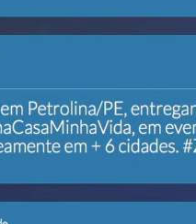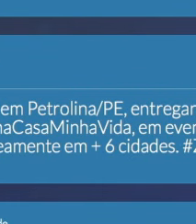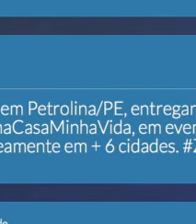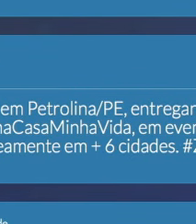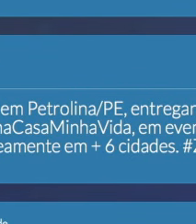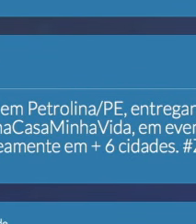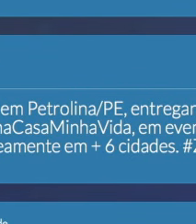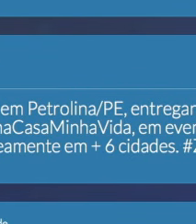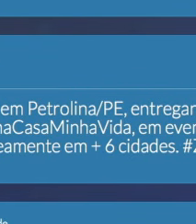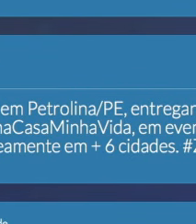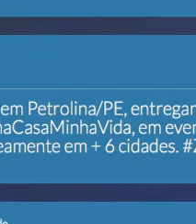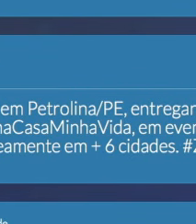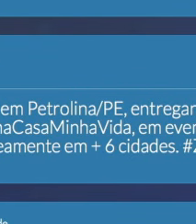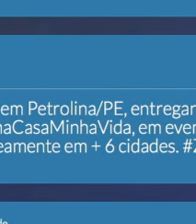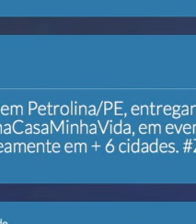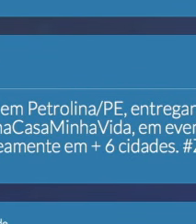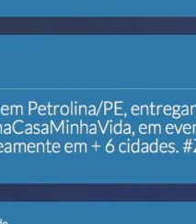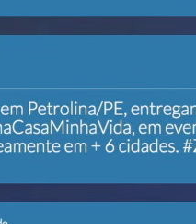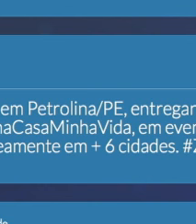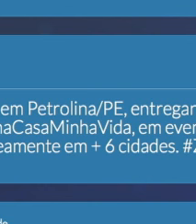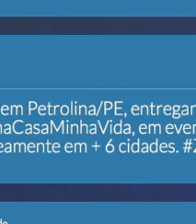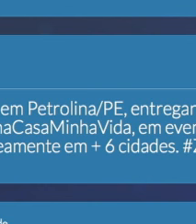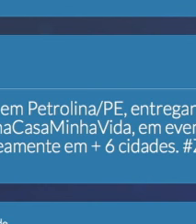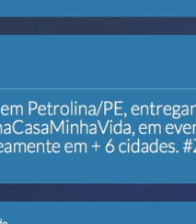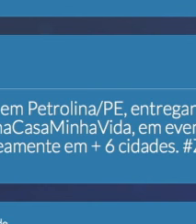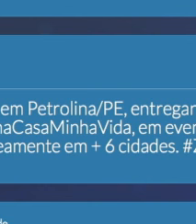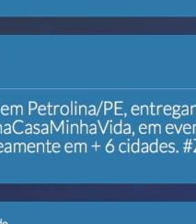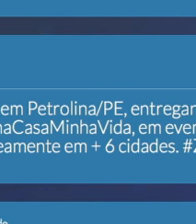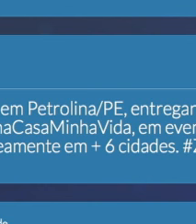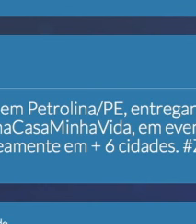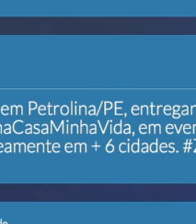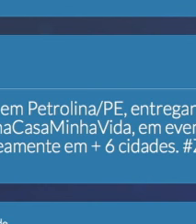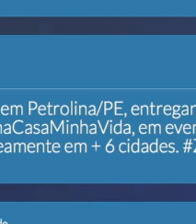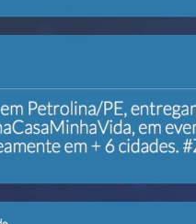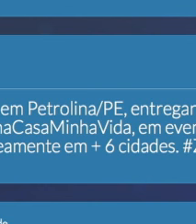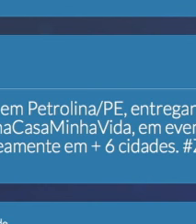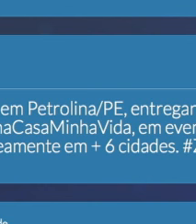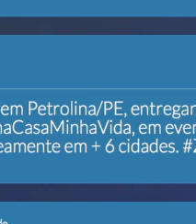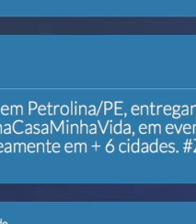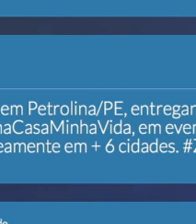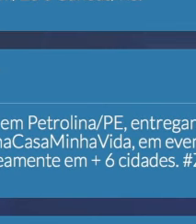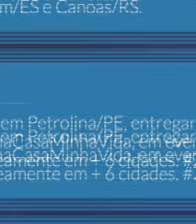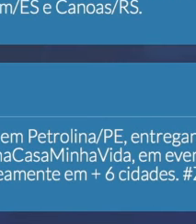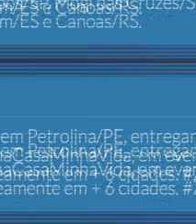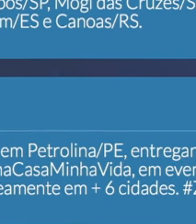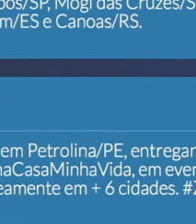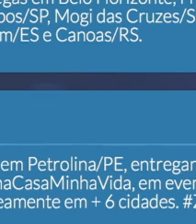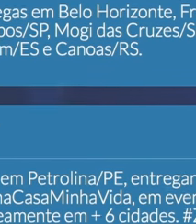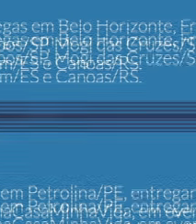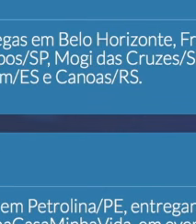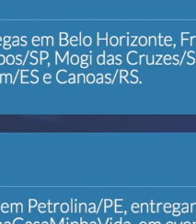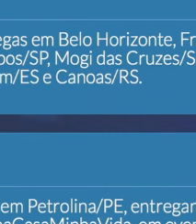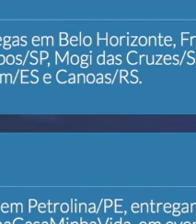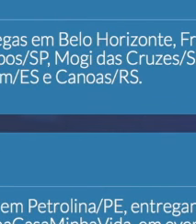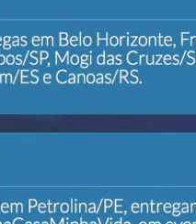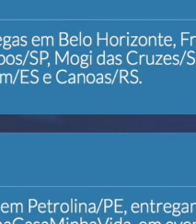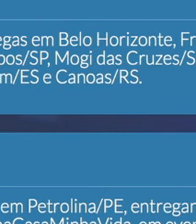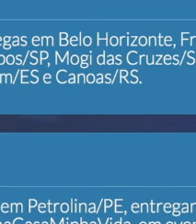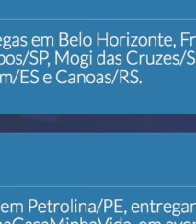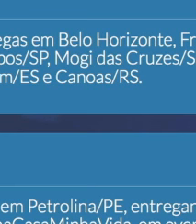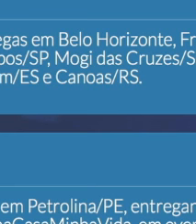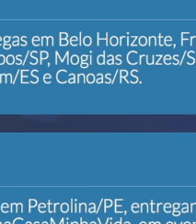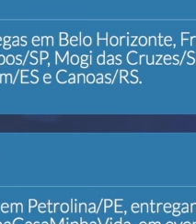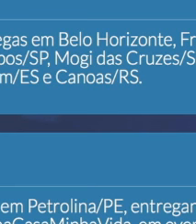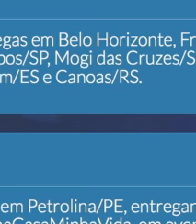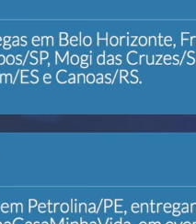Vida, evento em que aconteceu em 6 cidades, depois, na sequência ali, 12:31, agora vou a Juazeiro, visitar